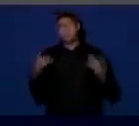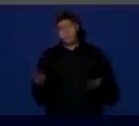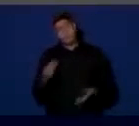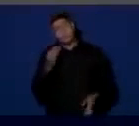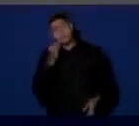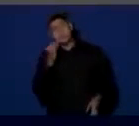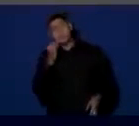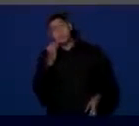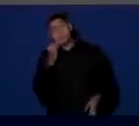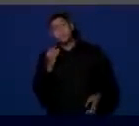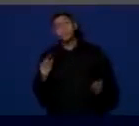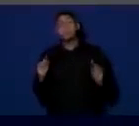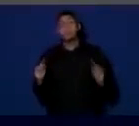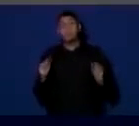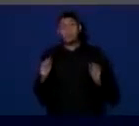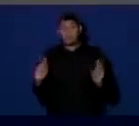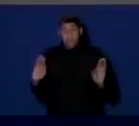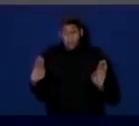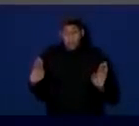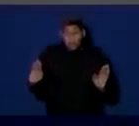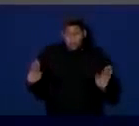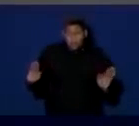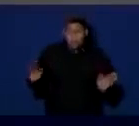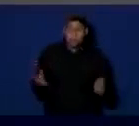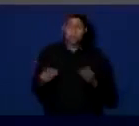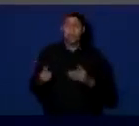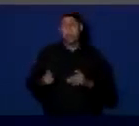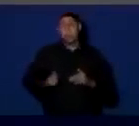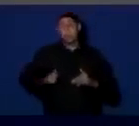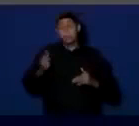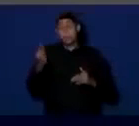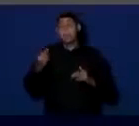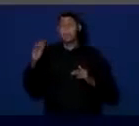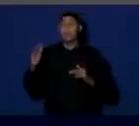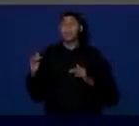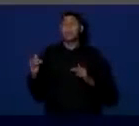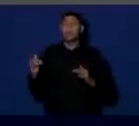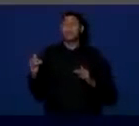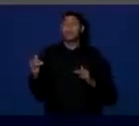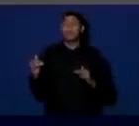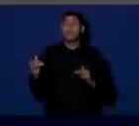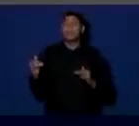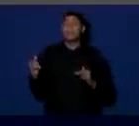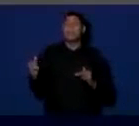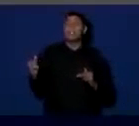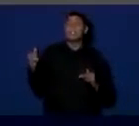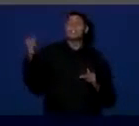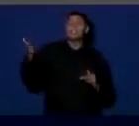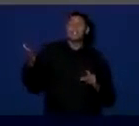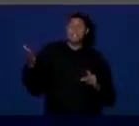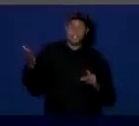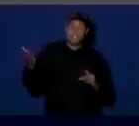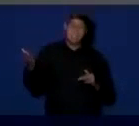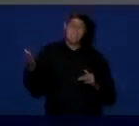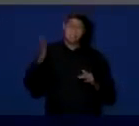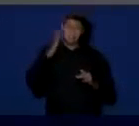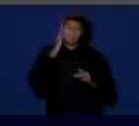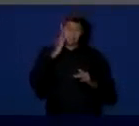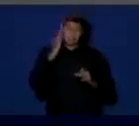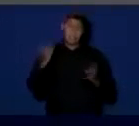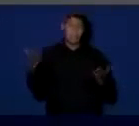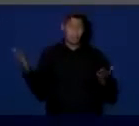vou tentar focar primeiro na parte externa, né, porque hoje em dia, na